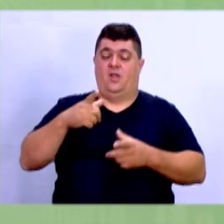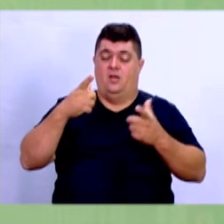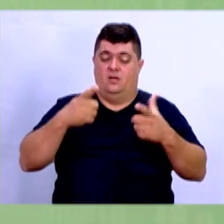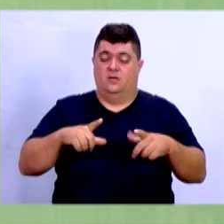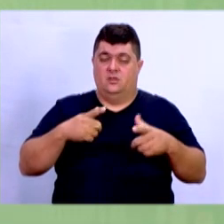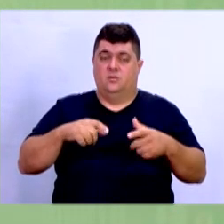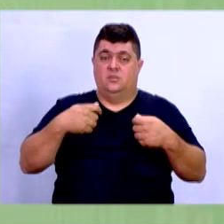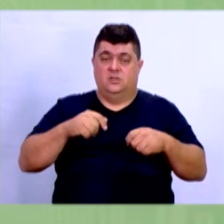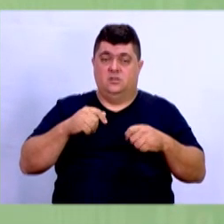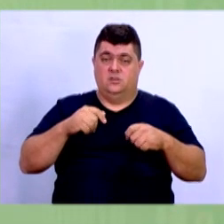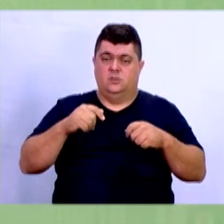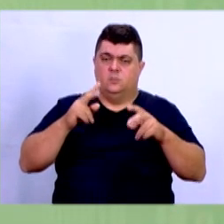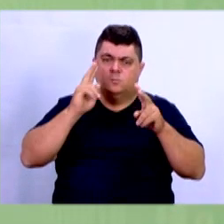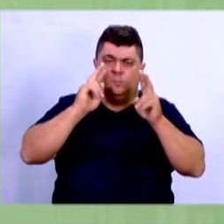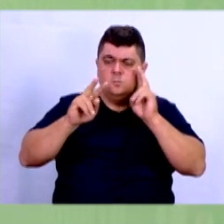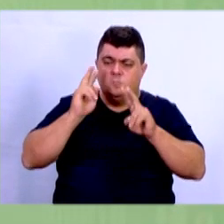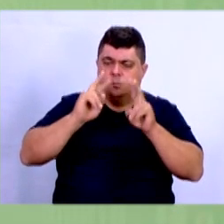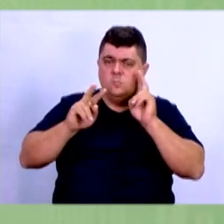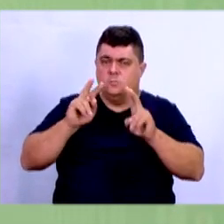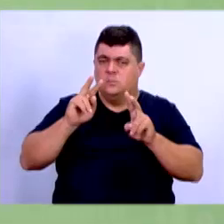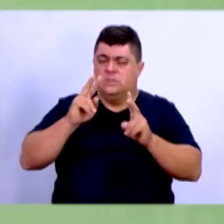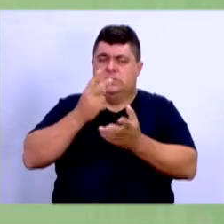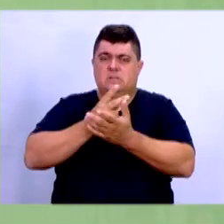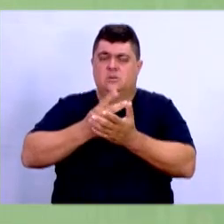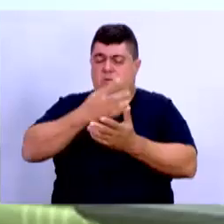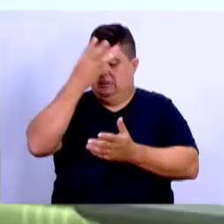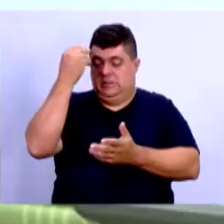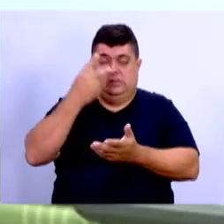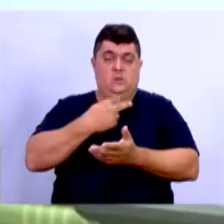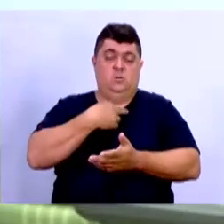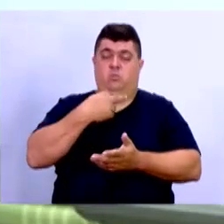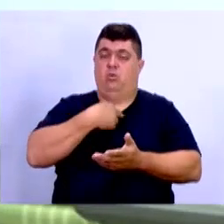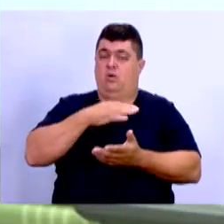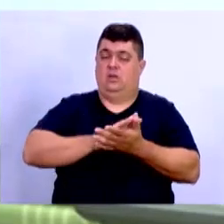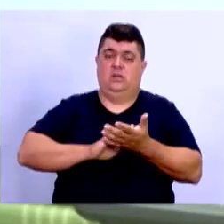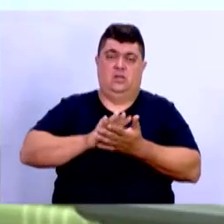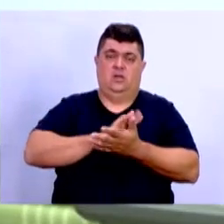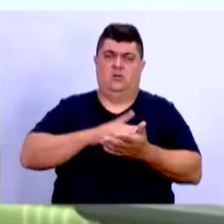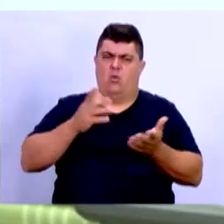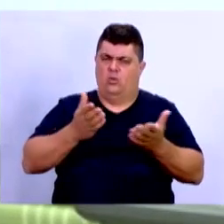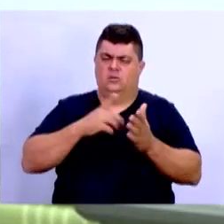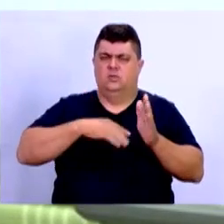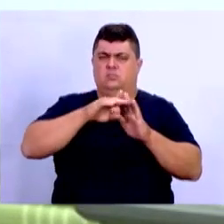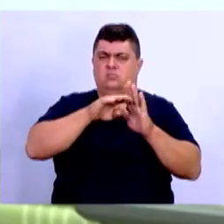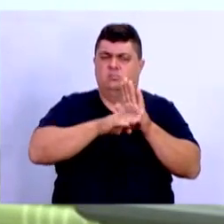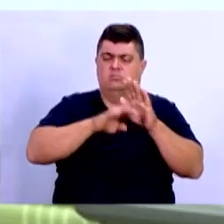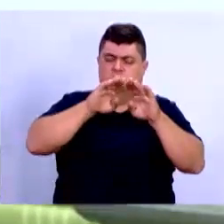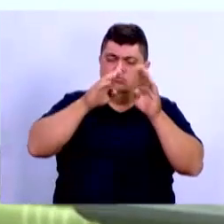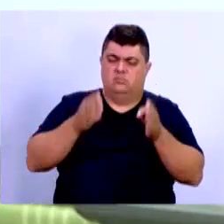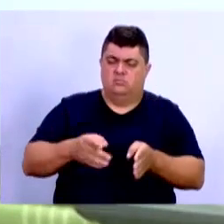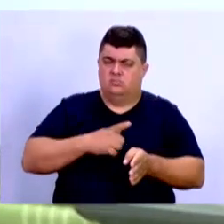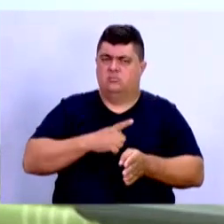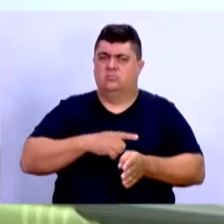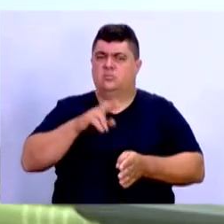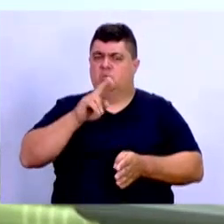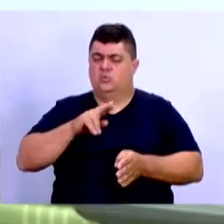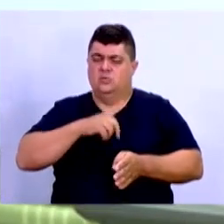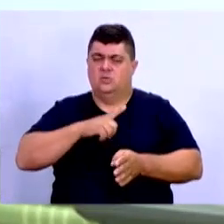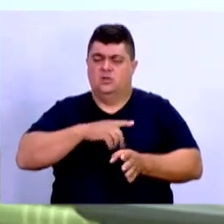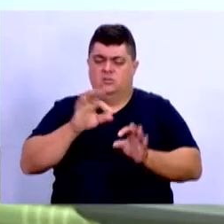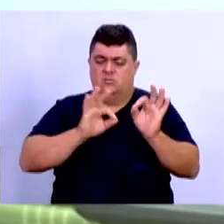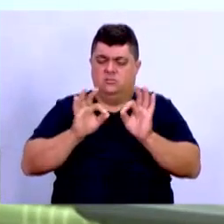tem que estar sempre atento àquelas contas a pagar. Hoje existem vários softwares que eles trabalham